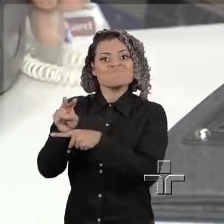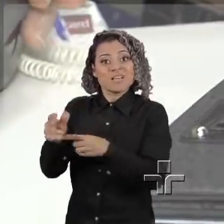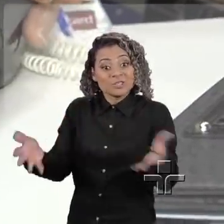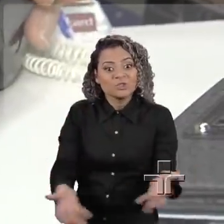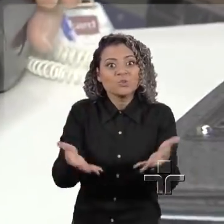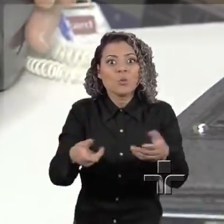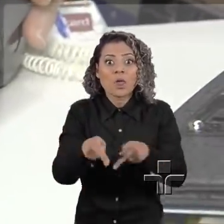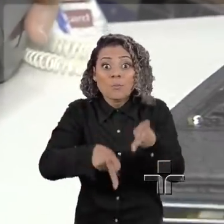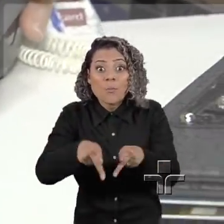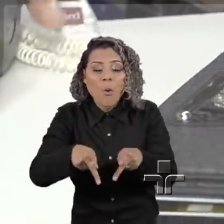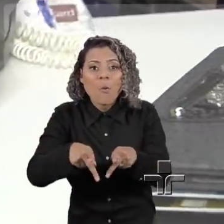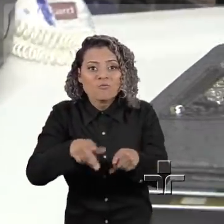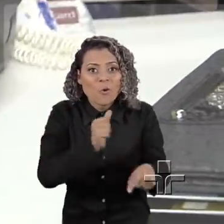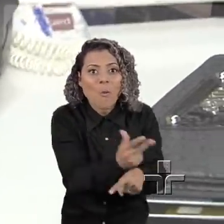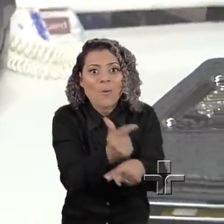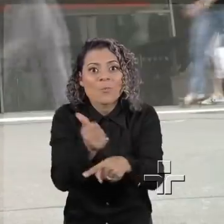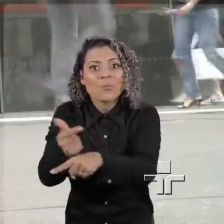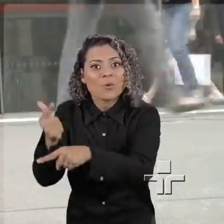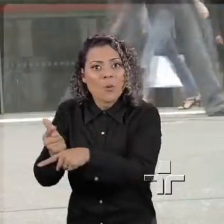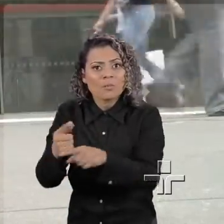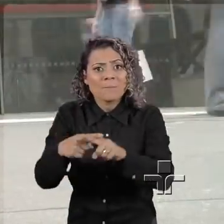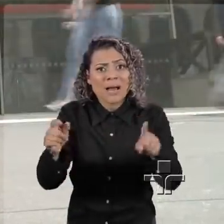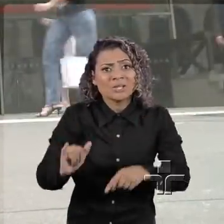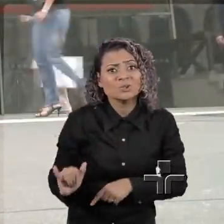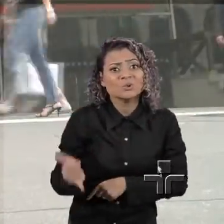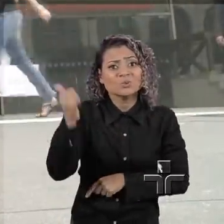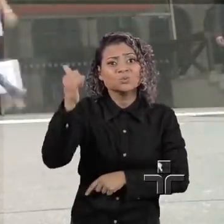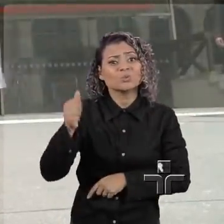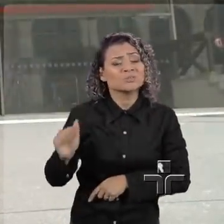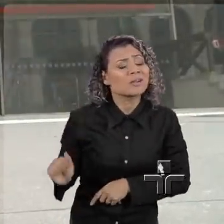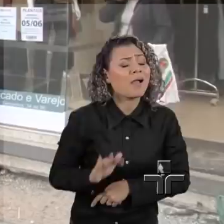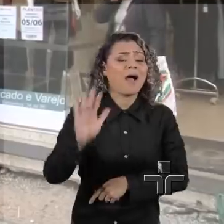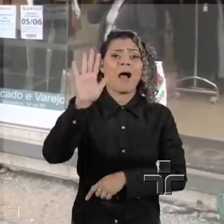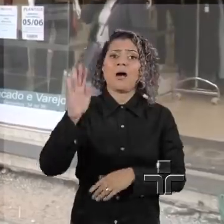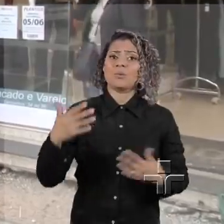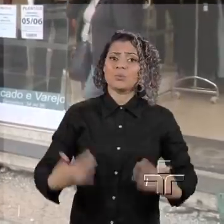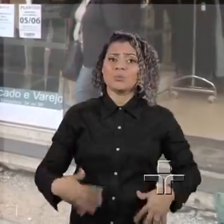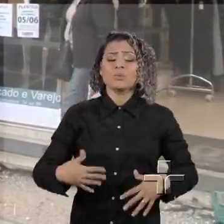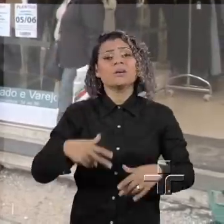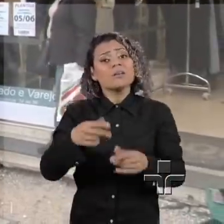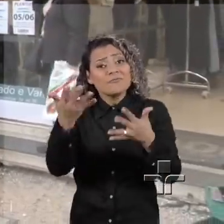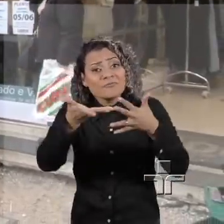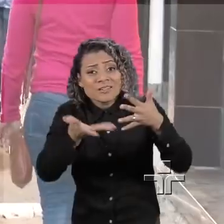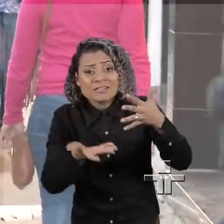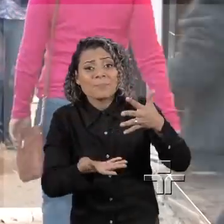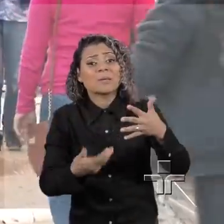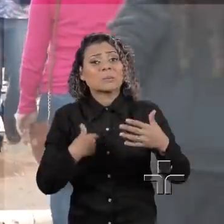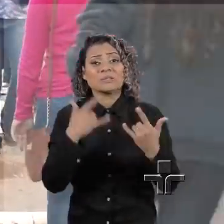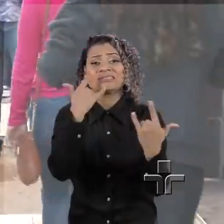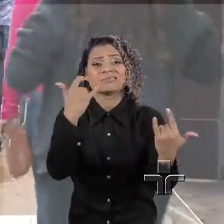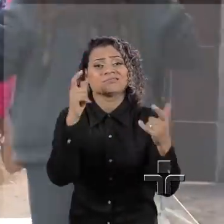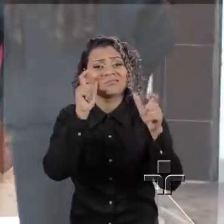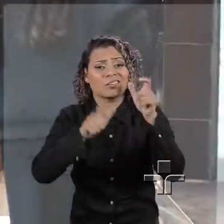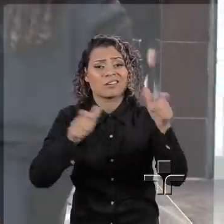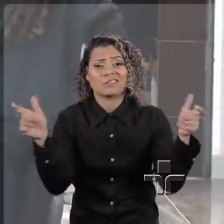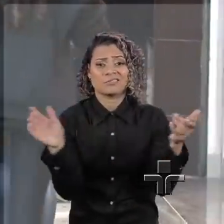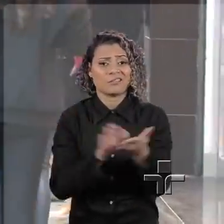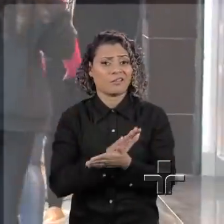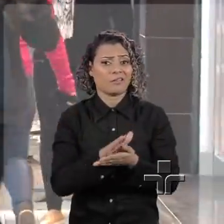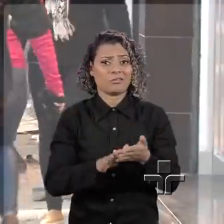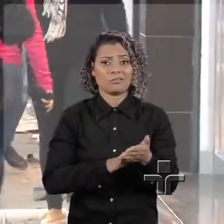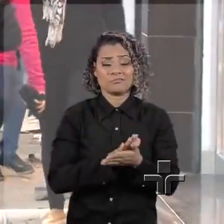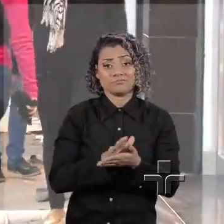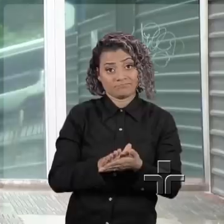o consumo, mas os juros bancários se mantiveram altos e os financiamentos pouco atrativos aos